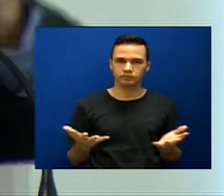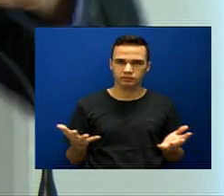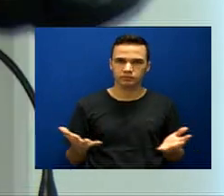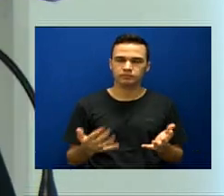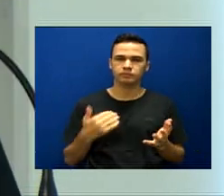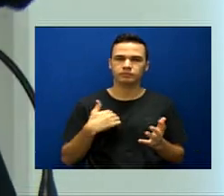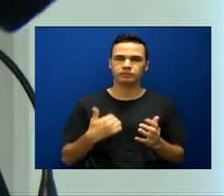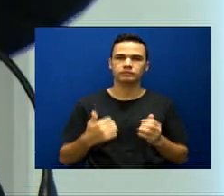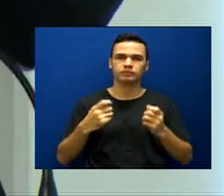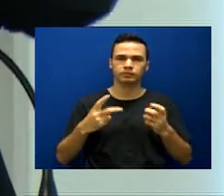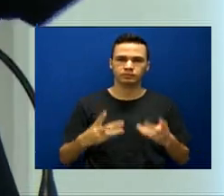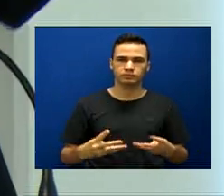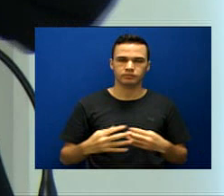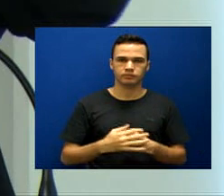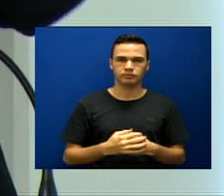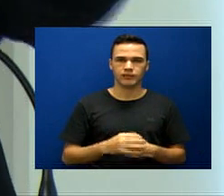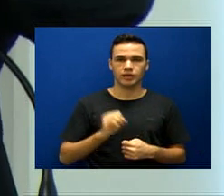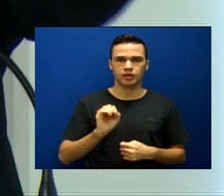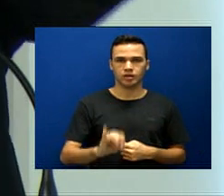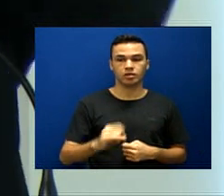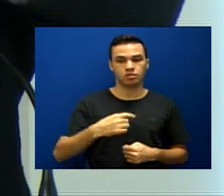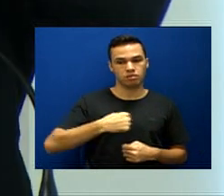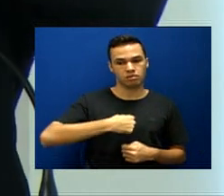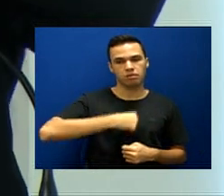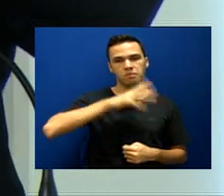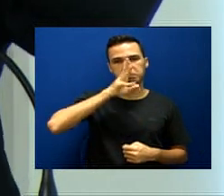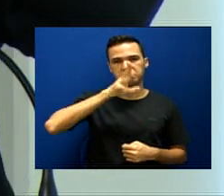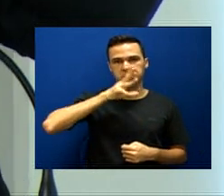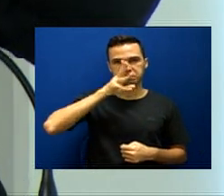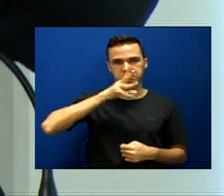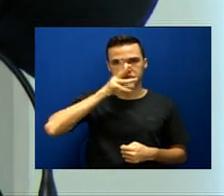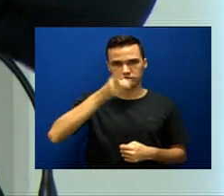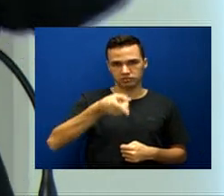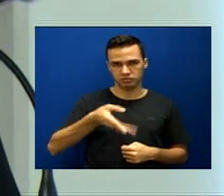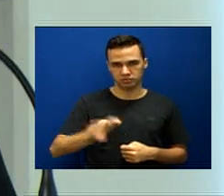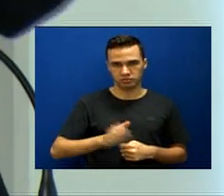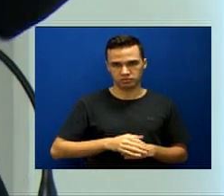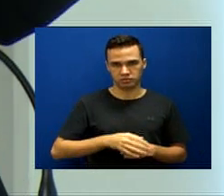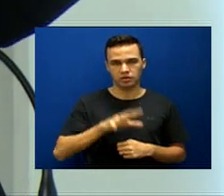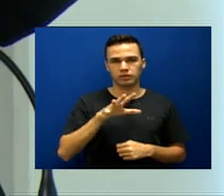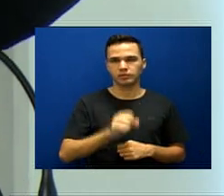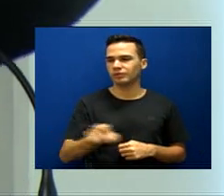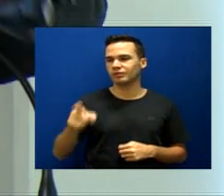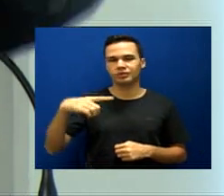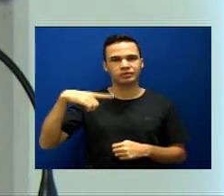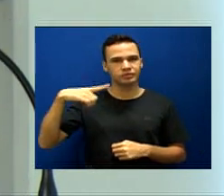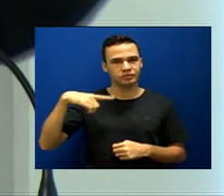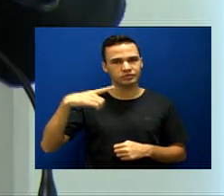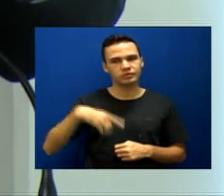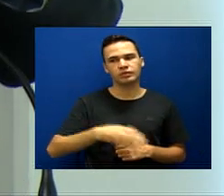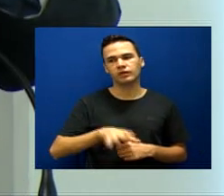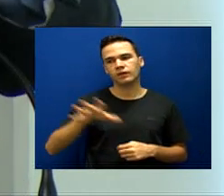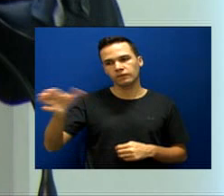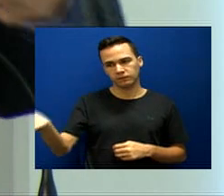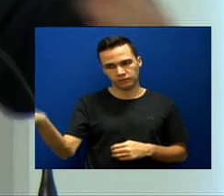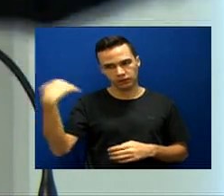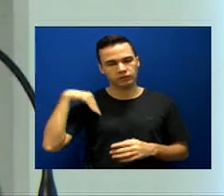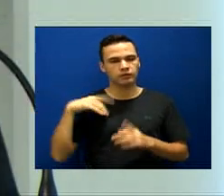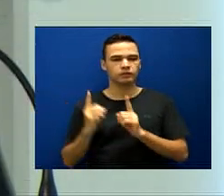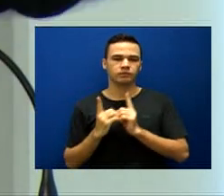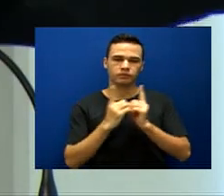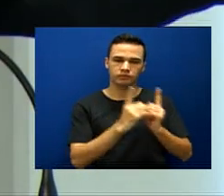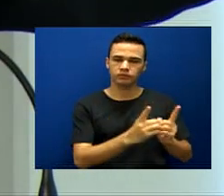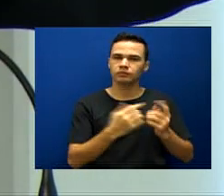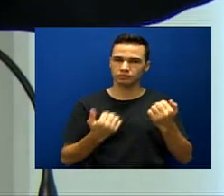senhores. Se eu não se intrometer nessa história, senhor presidente, pegando a deputada, pegando a assessora de